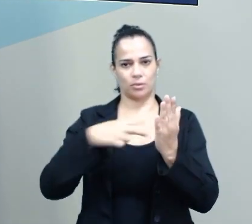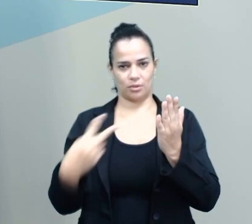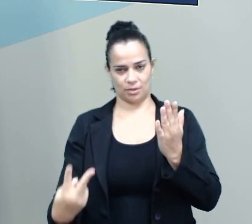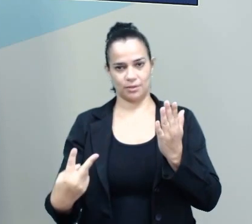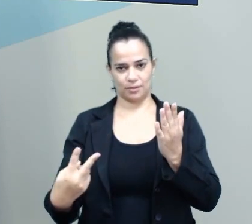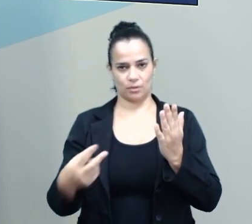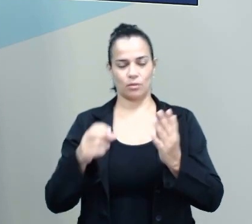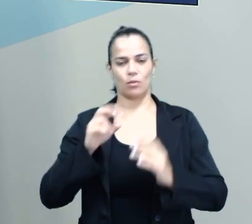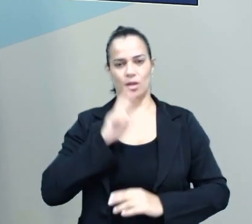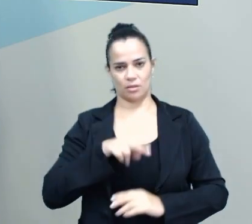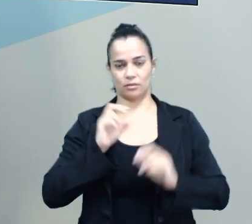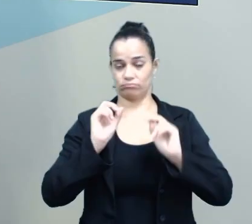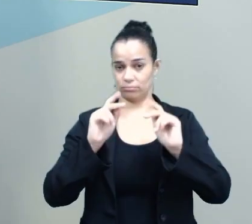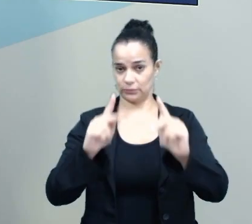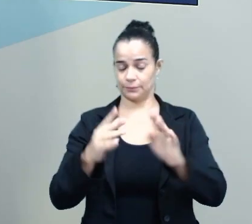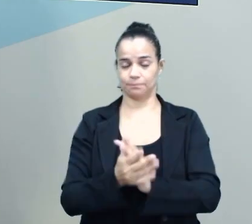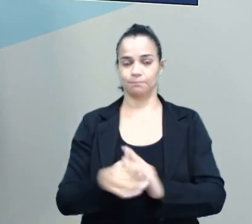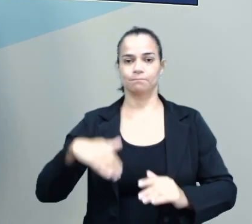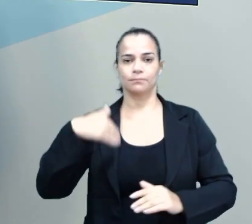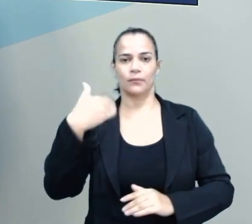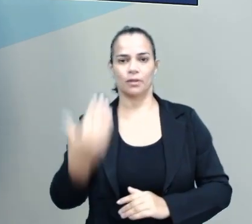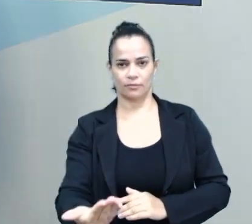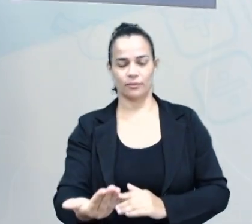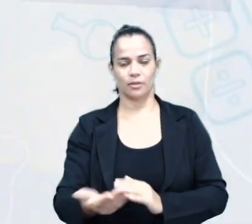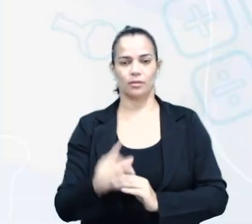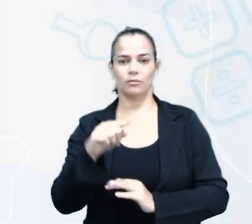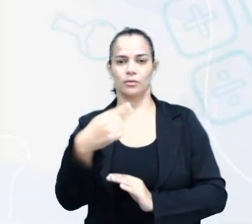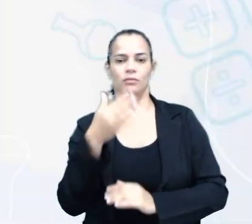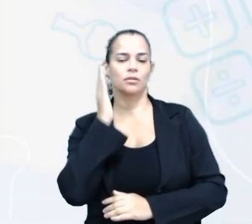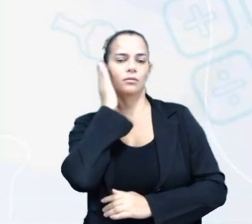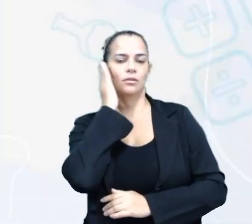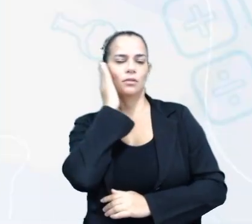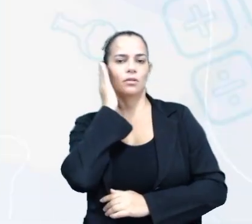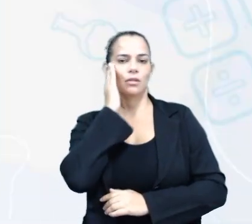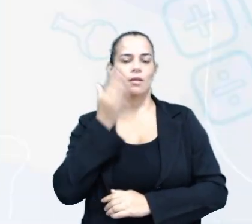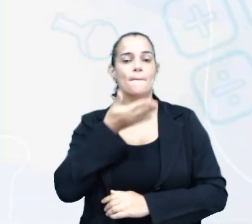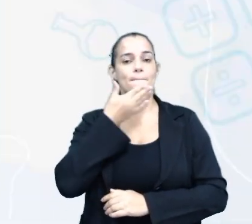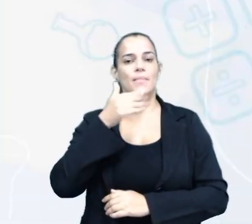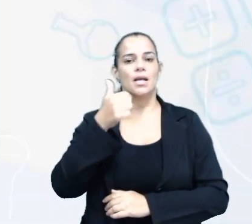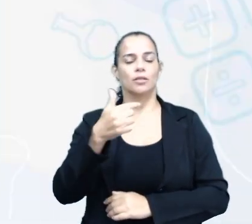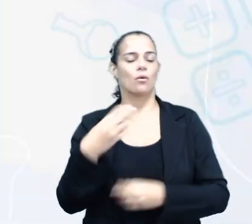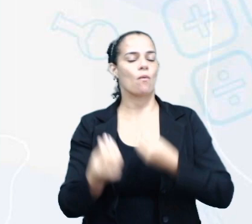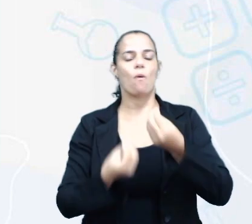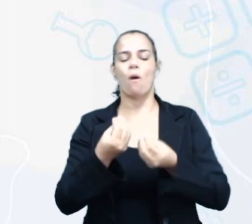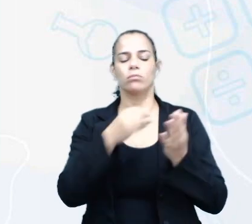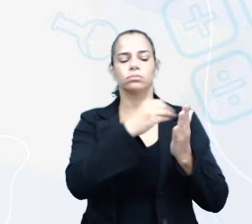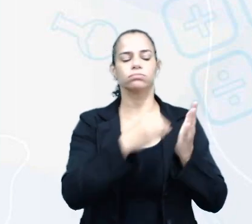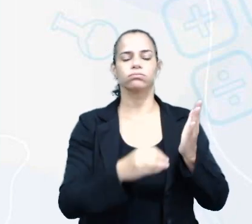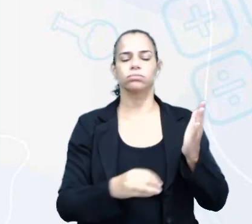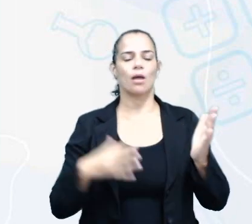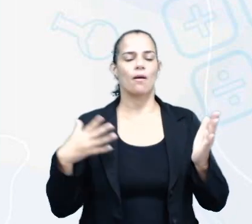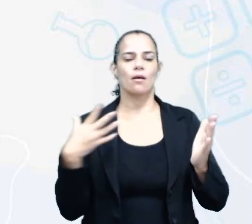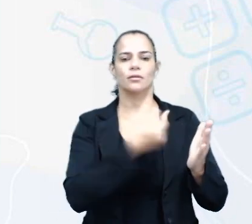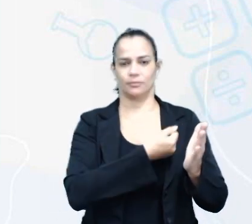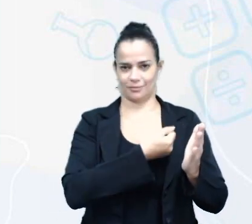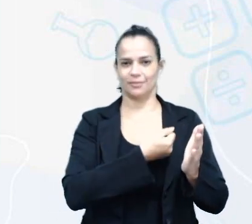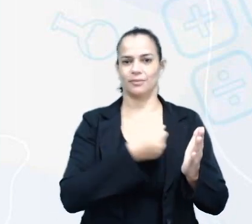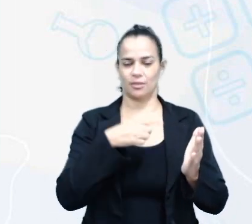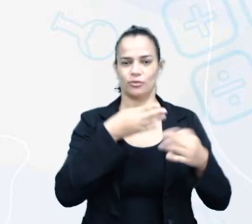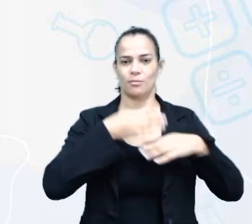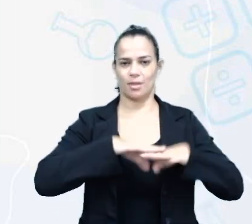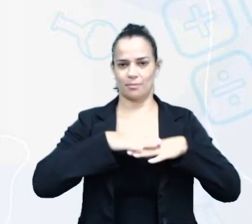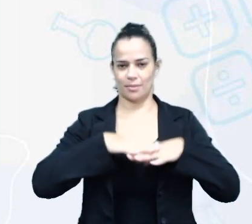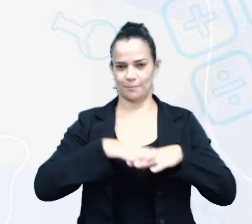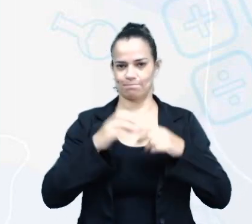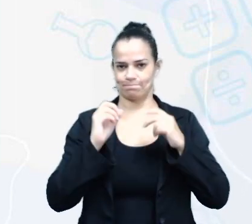resultado. Beleza? Vamos para frente e você vai começar a entender ainda melhor esse conteúdo fantástico da